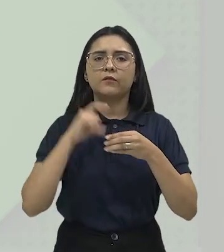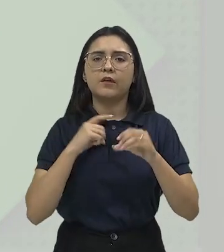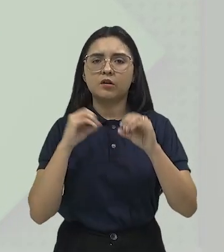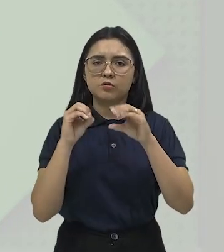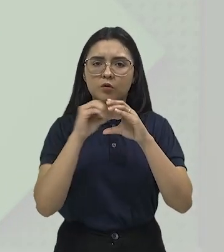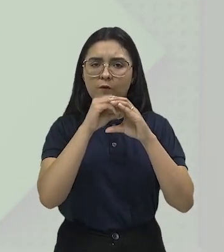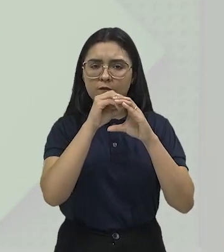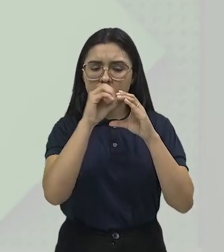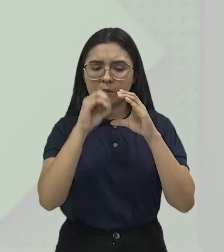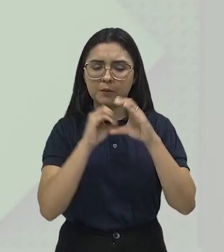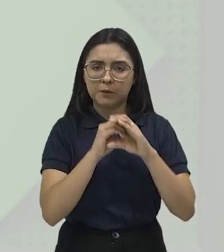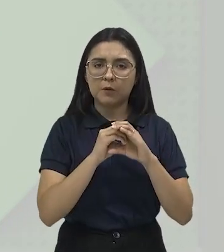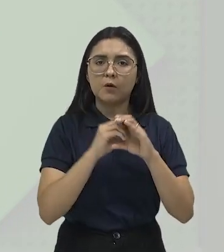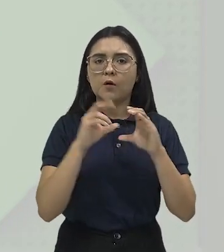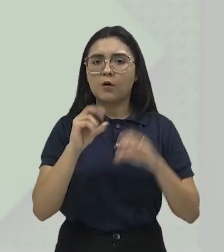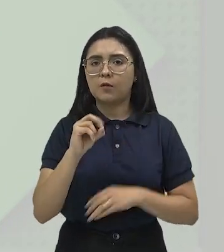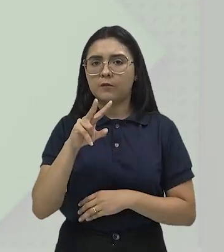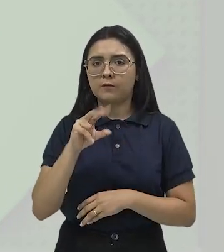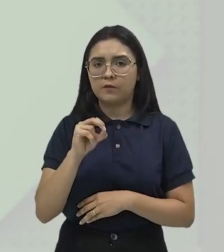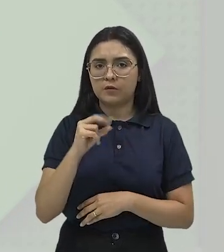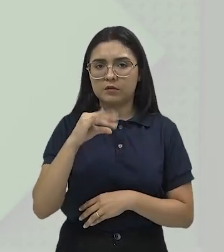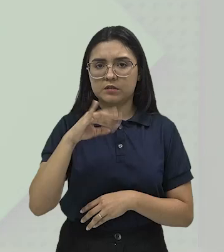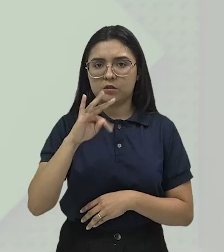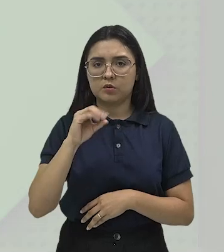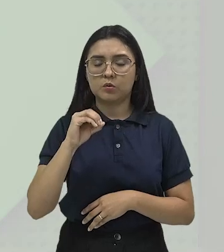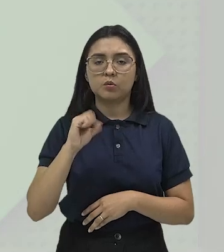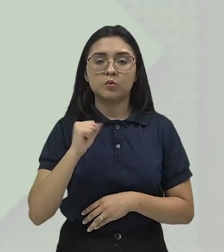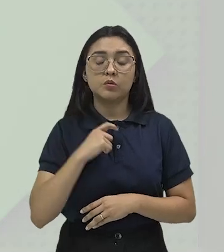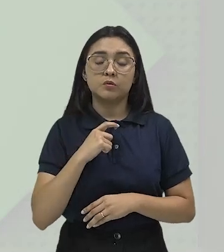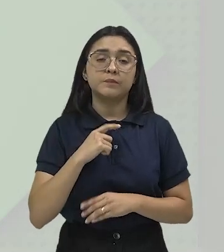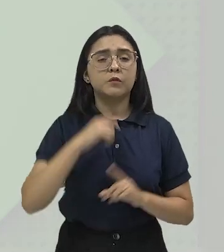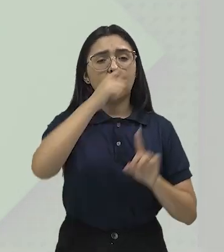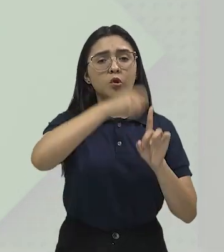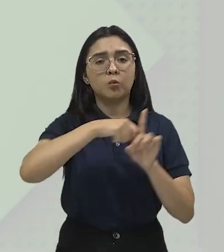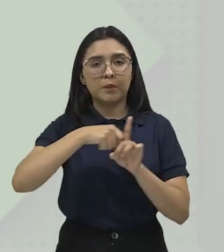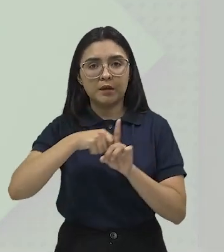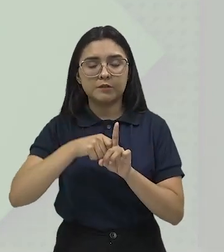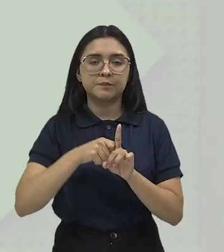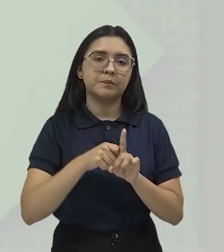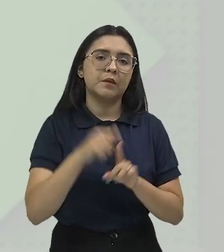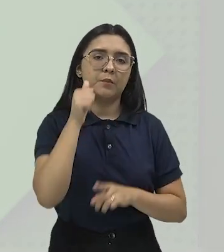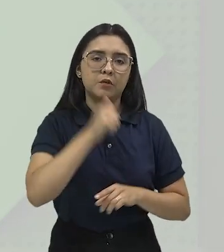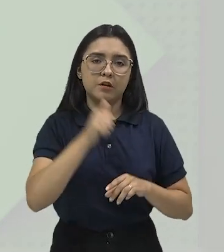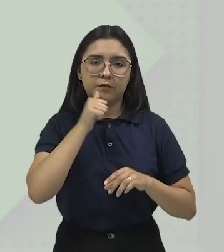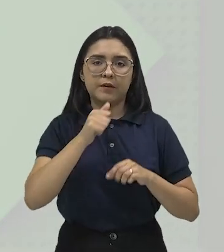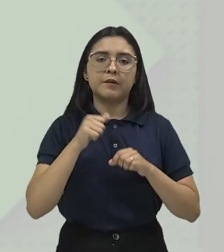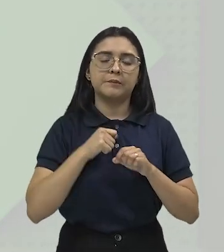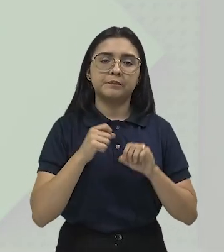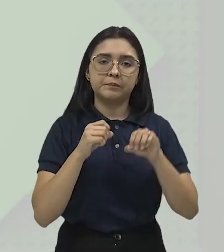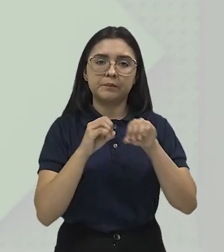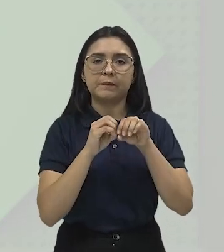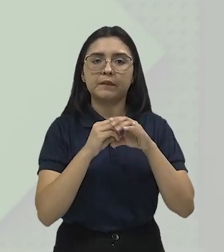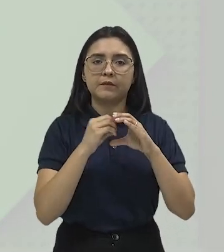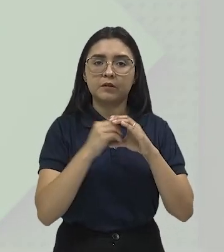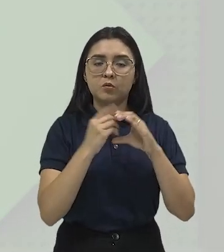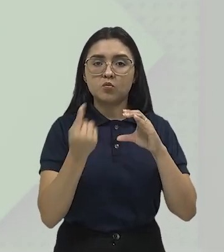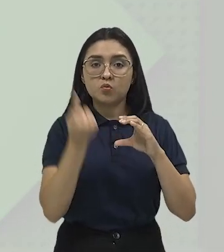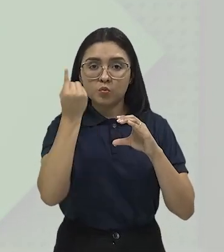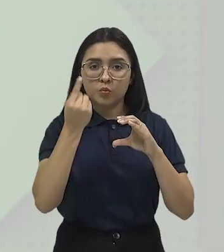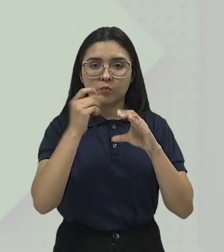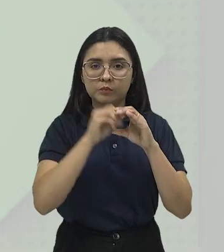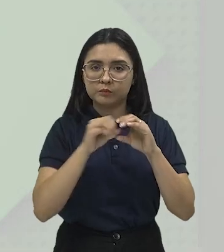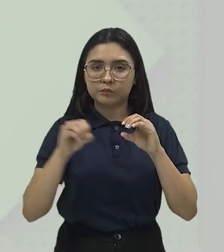esses ovócitos, tá? E todo mês essa mulher vai liberar um óvulo. Isso aí vai ser organizado, né, vai